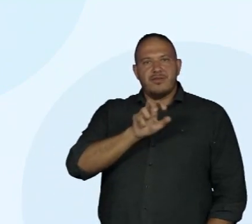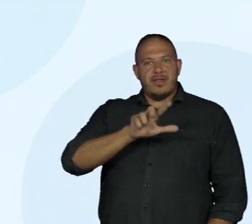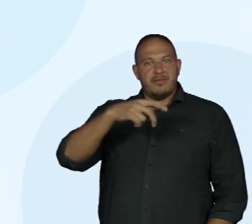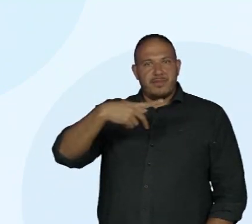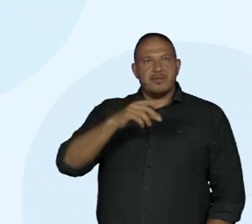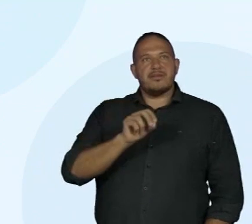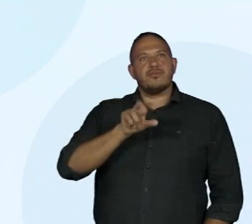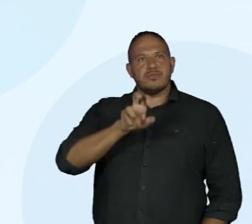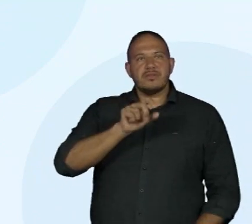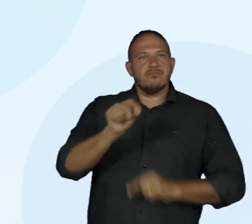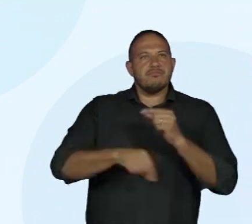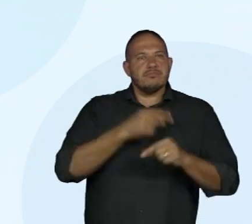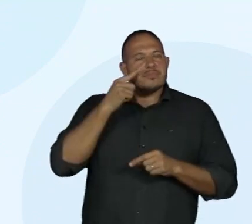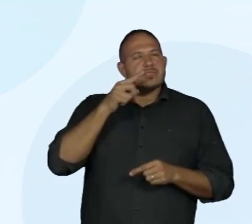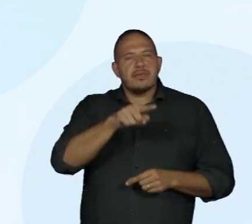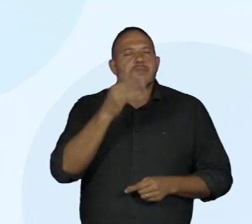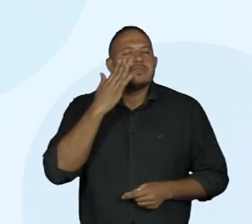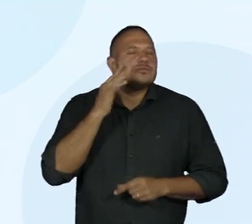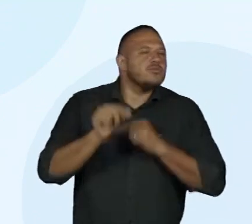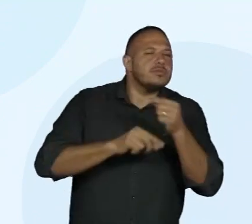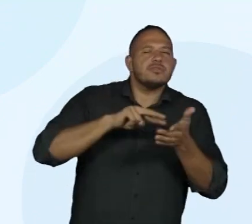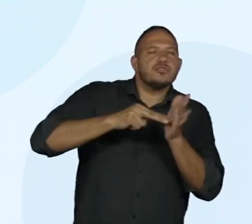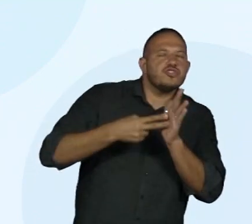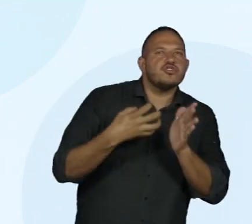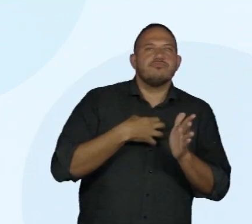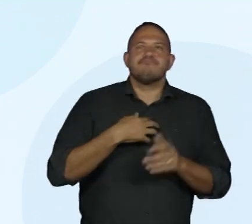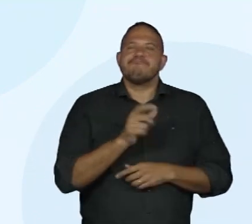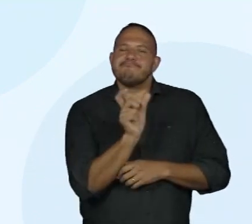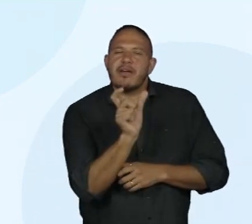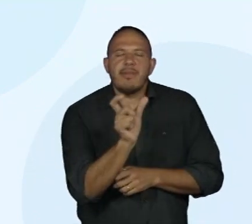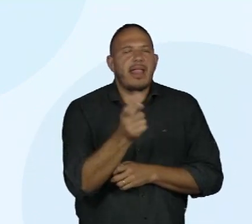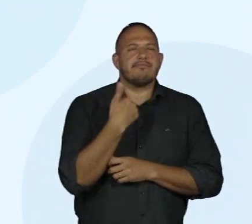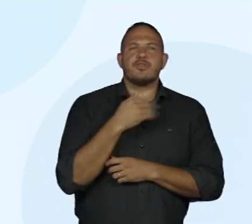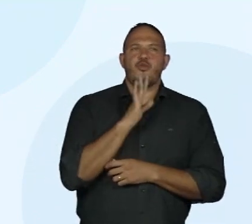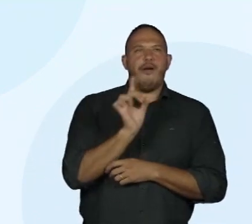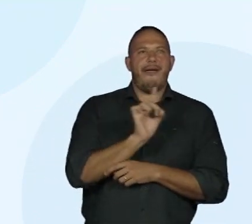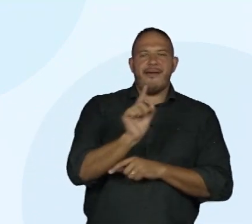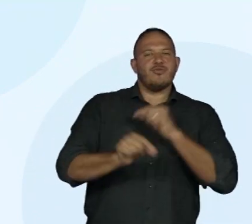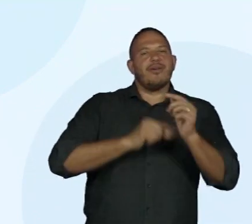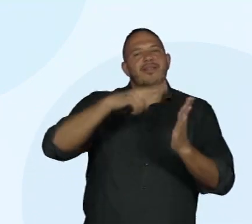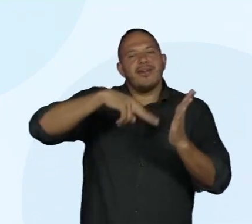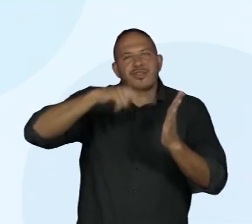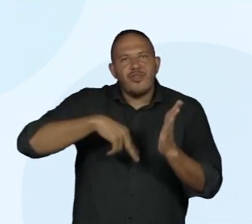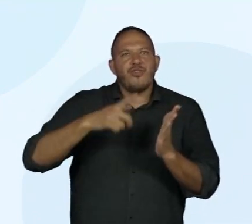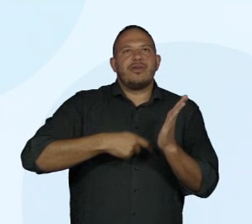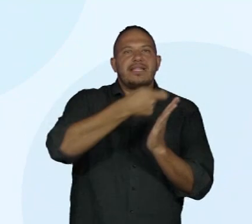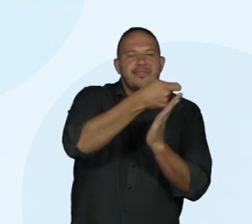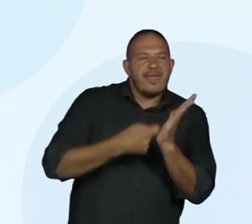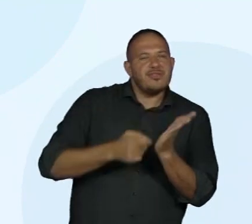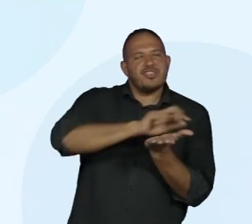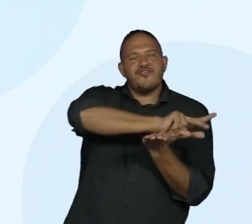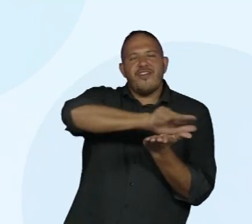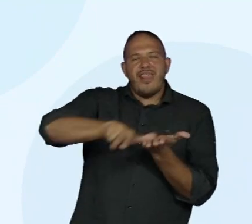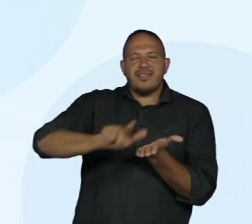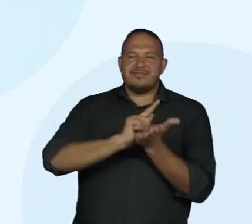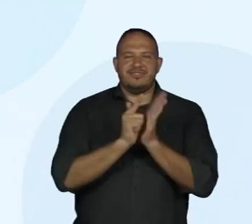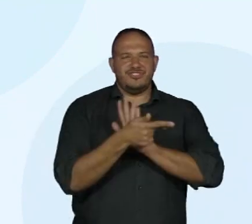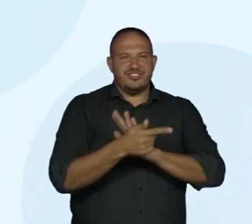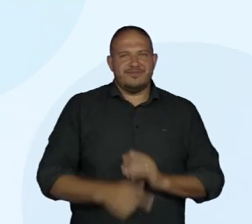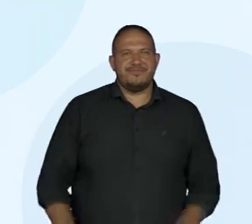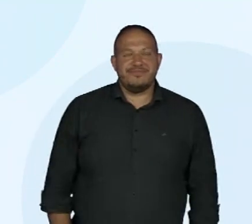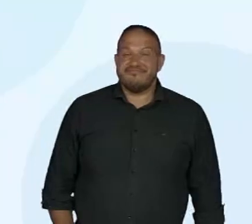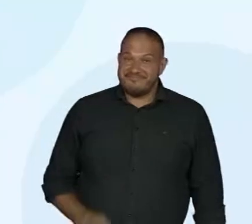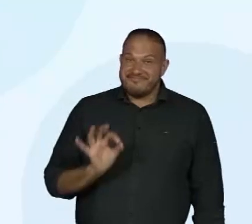EF35LP05, inferir o sentido de palavras ou expressões desconhecidas na leitura de textos de diferentes gêneros. Isso mesmo,